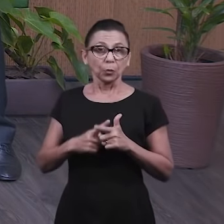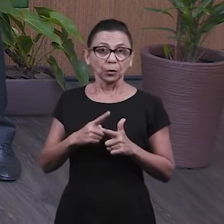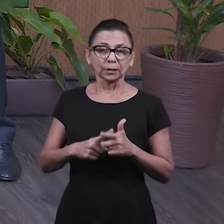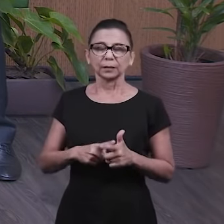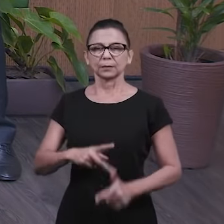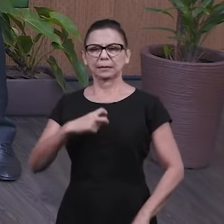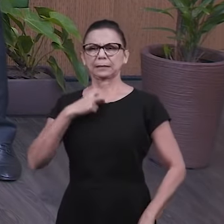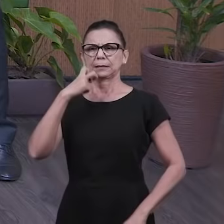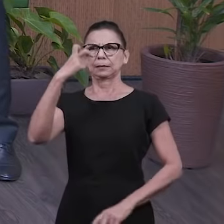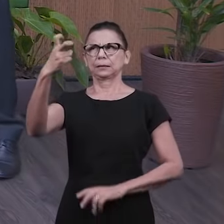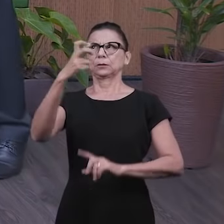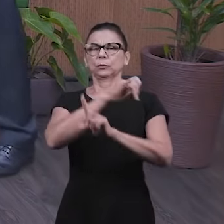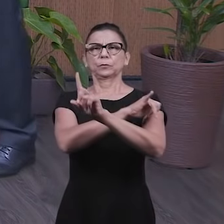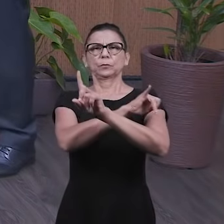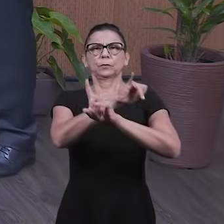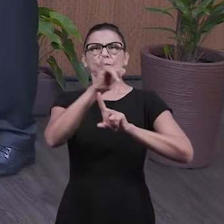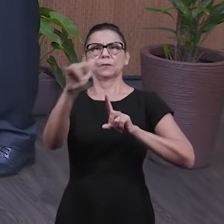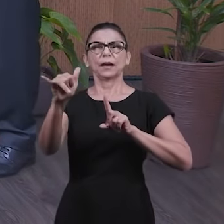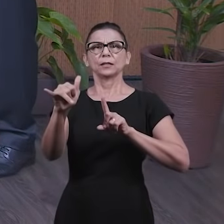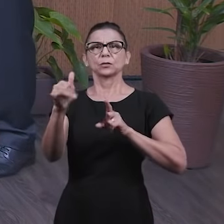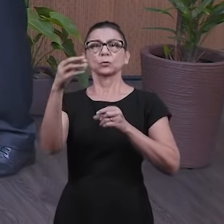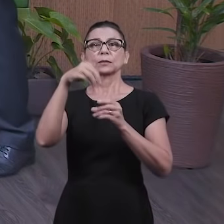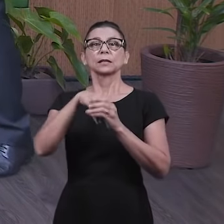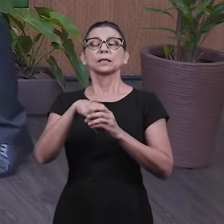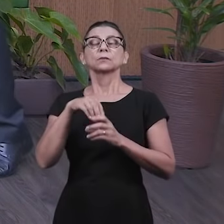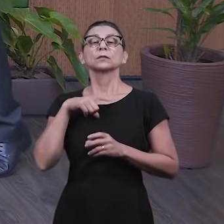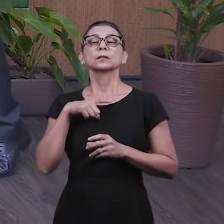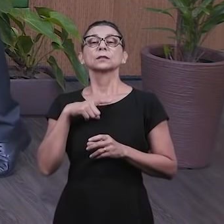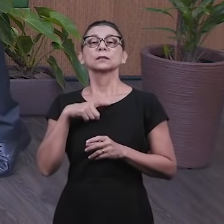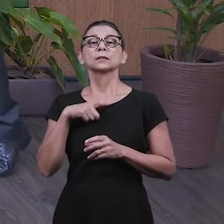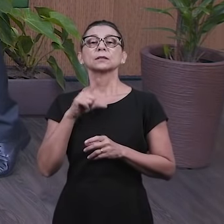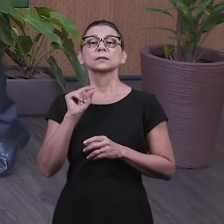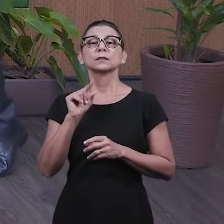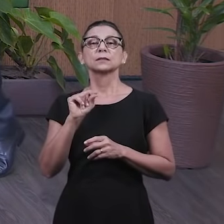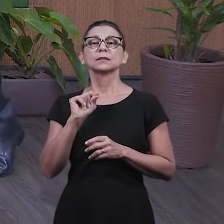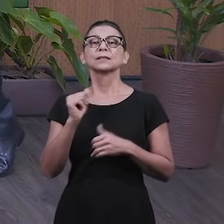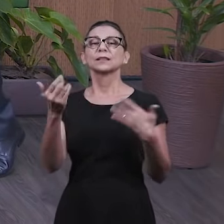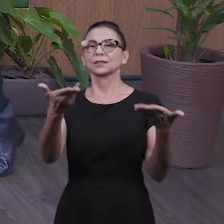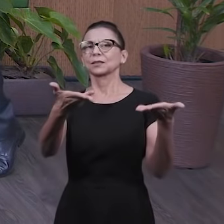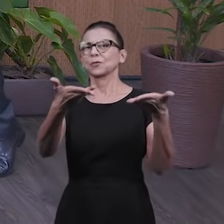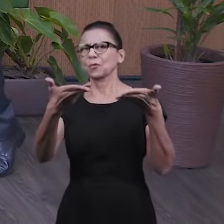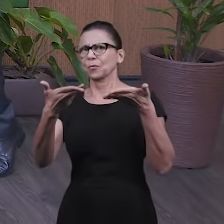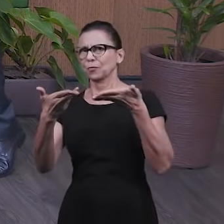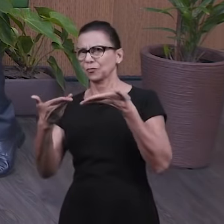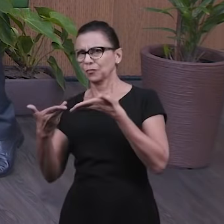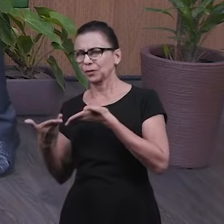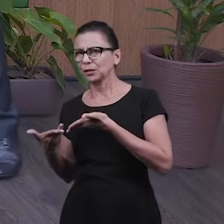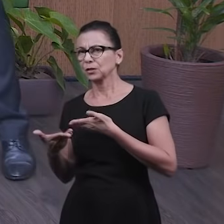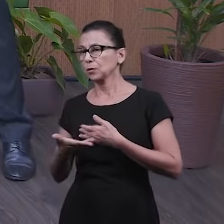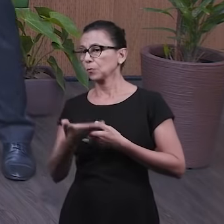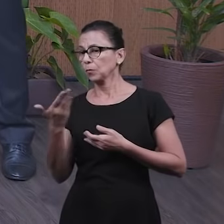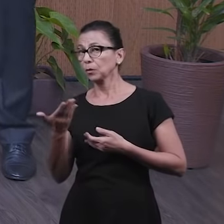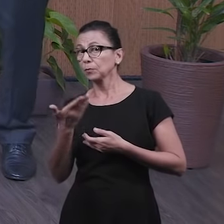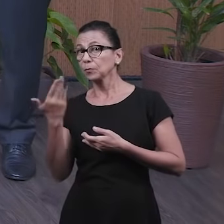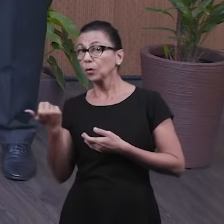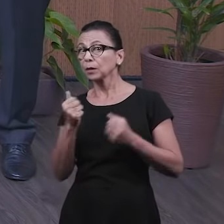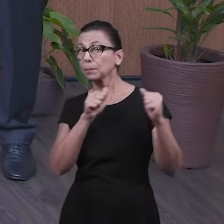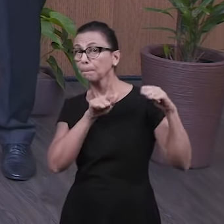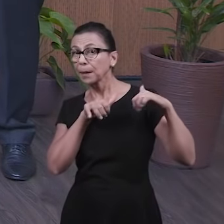aqui está um convite. Qual convite é? Sair ao encontro. Esse